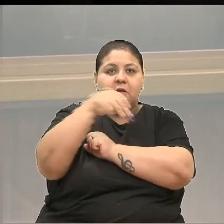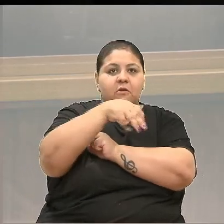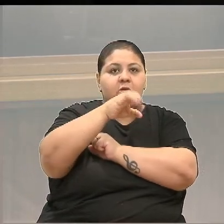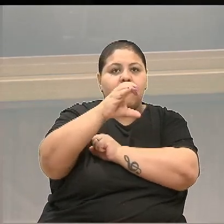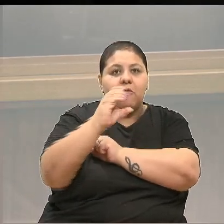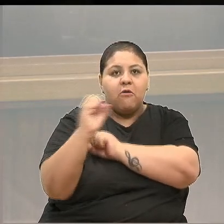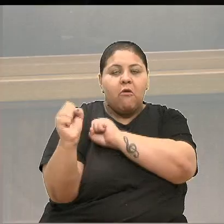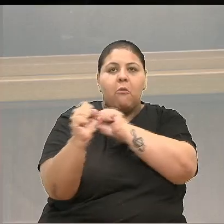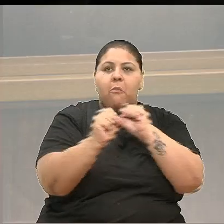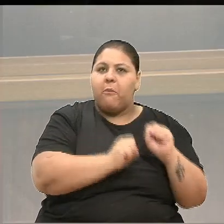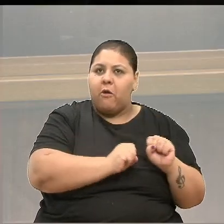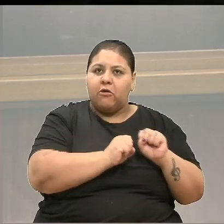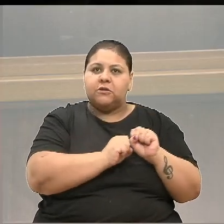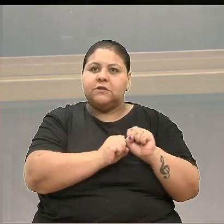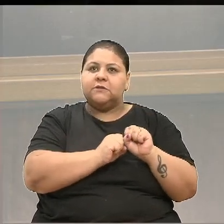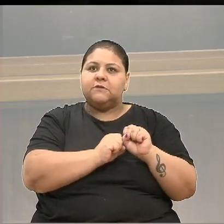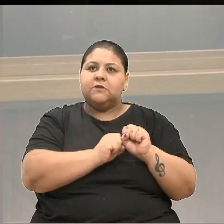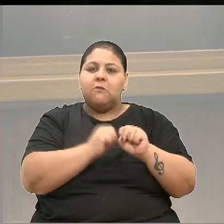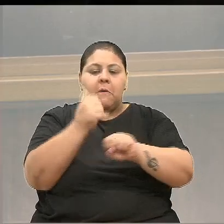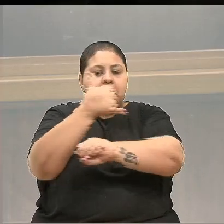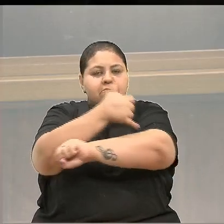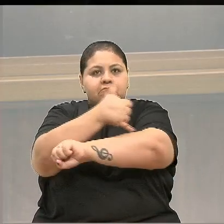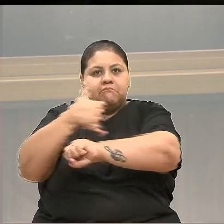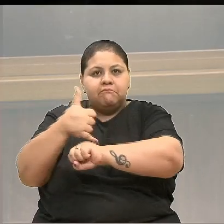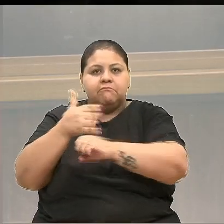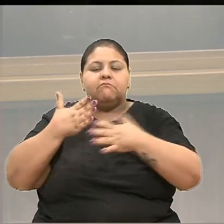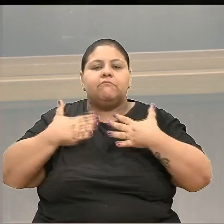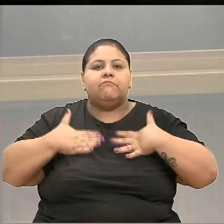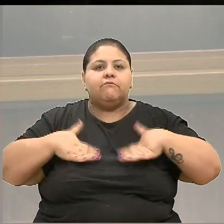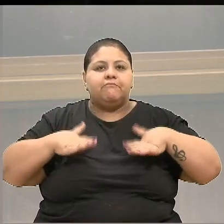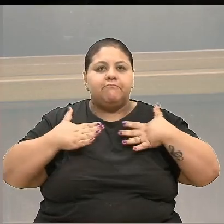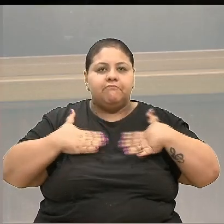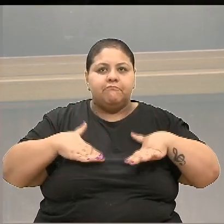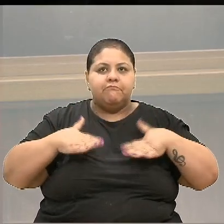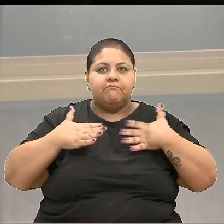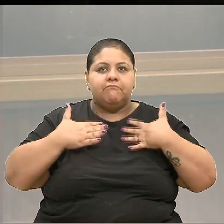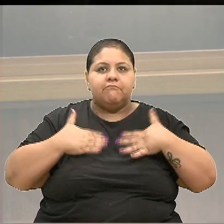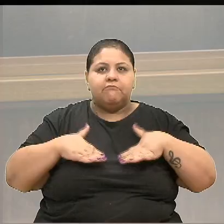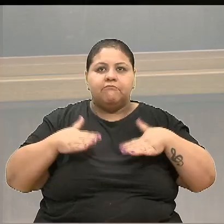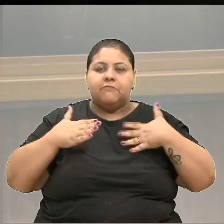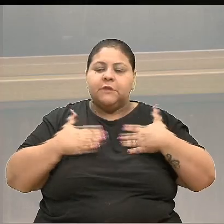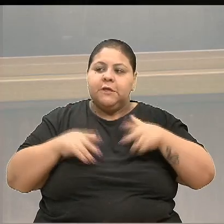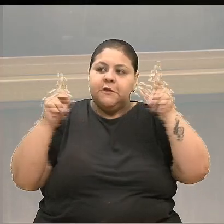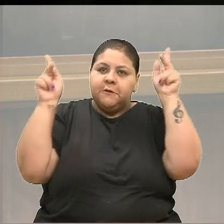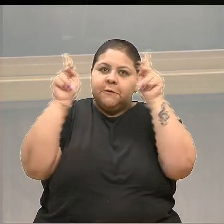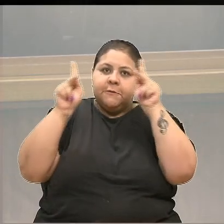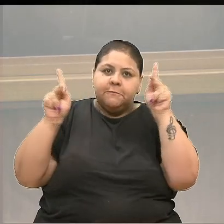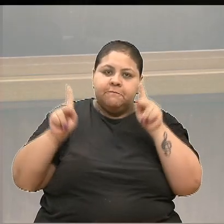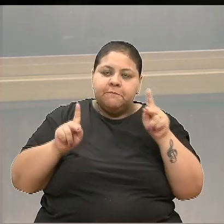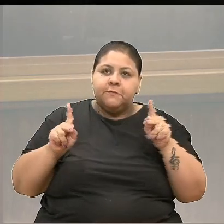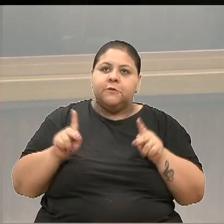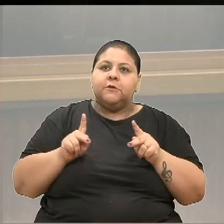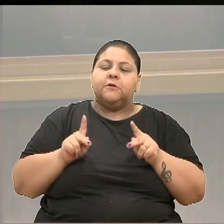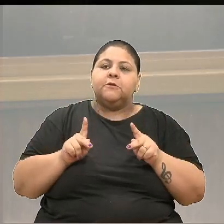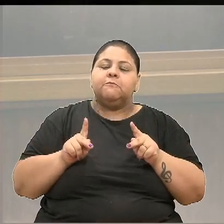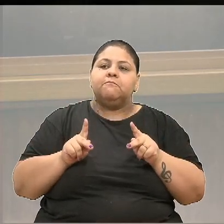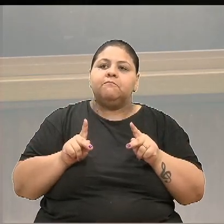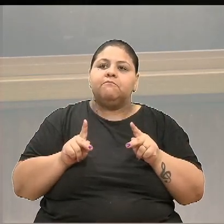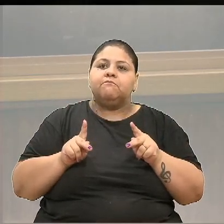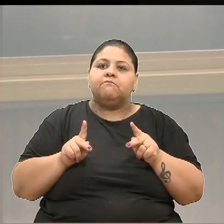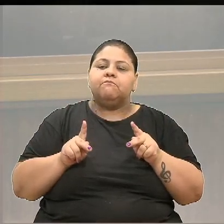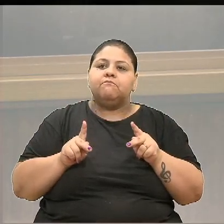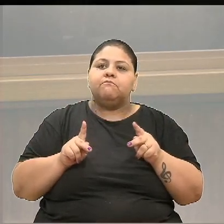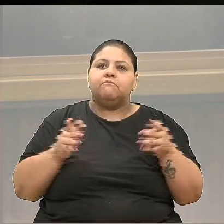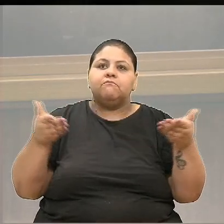ela possa fazer uma passagem tranquila, que ela vá em paz, e que deixe